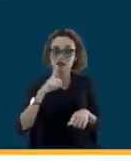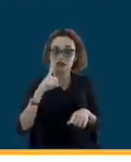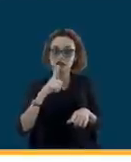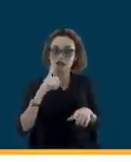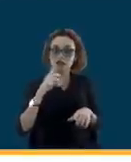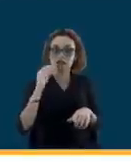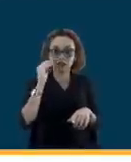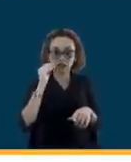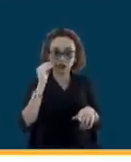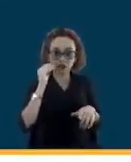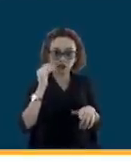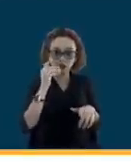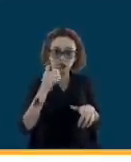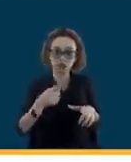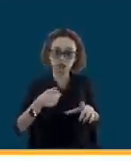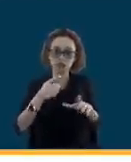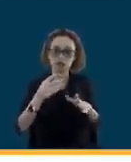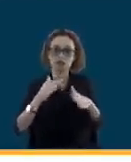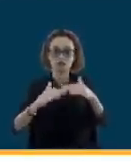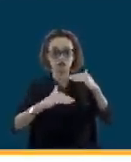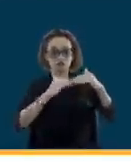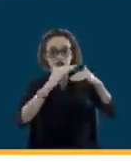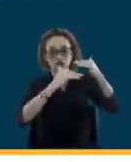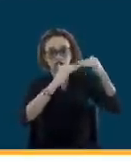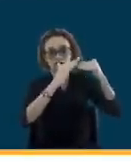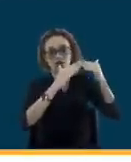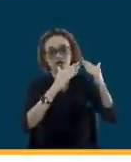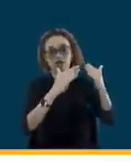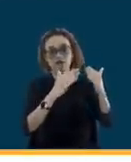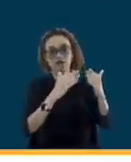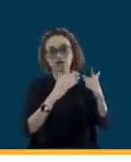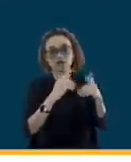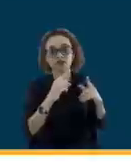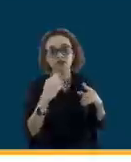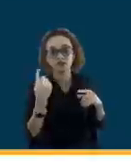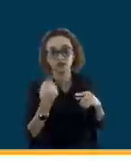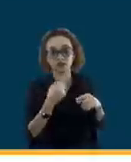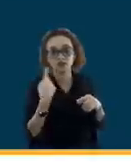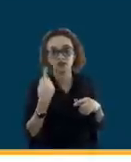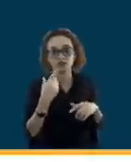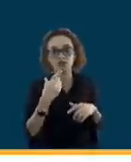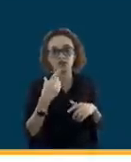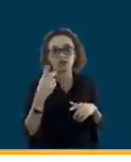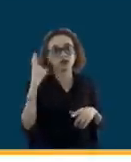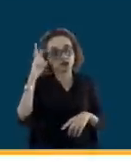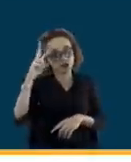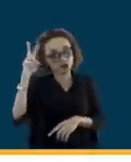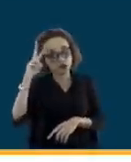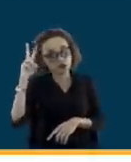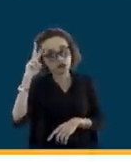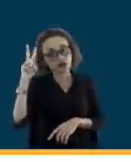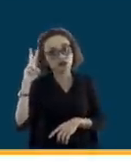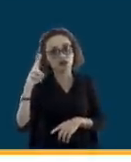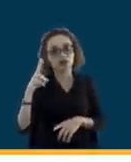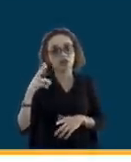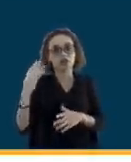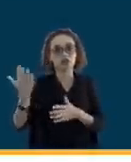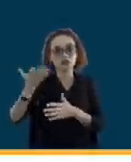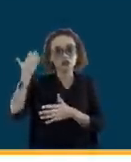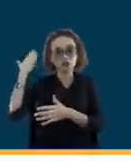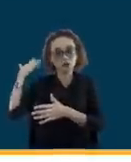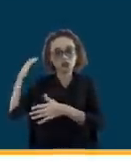própria, no próprio desenvolvimento da nossa condição, da nossa história, do nosso passado